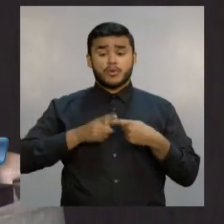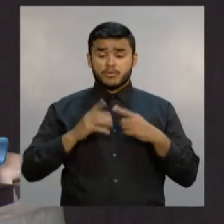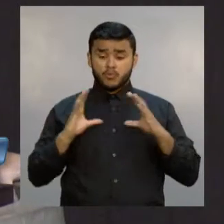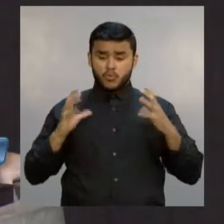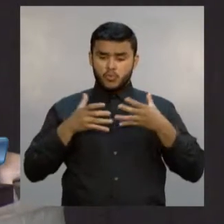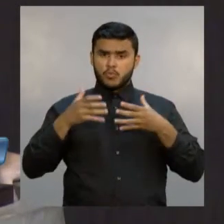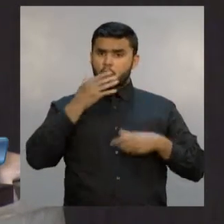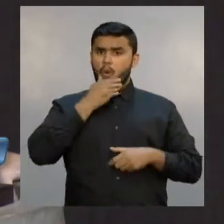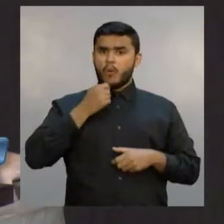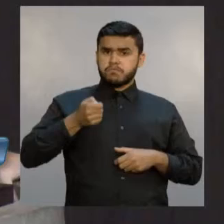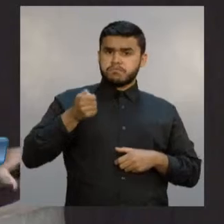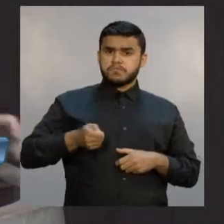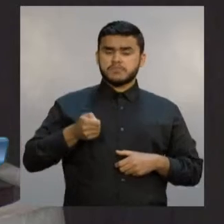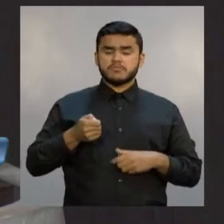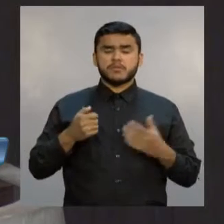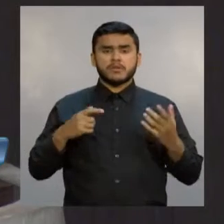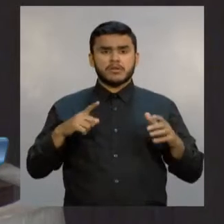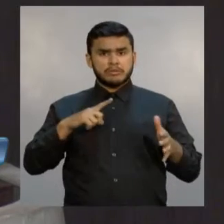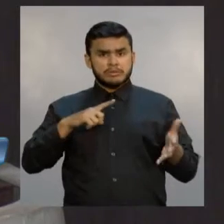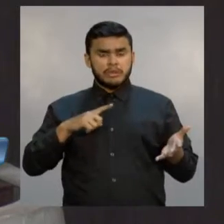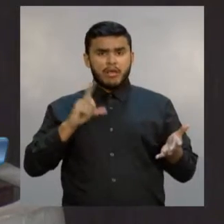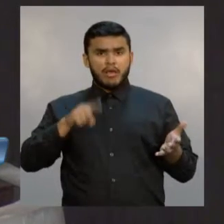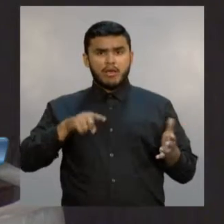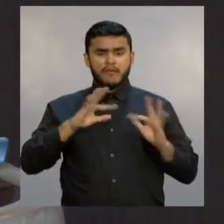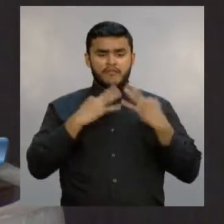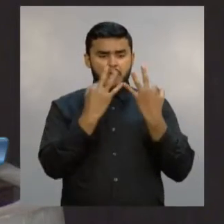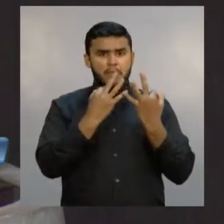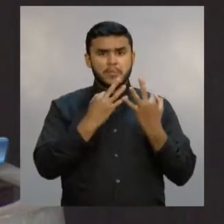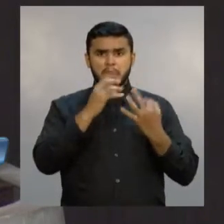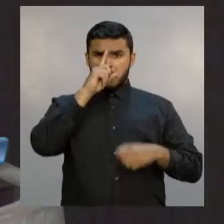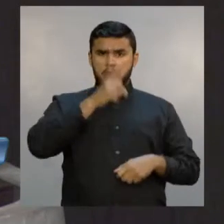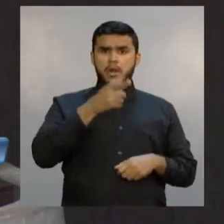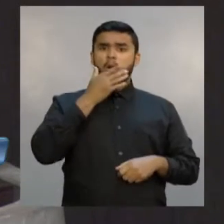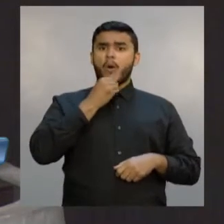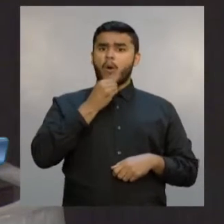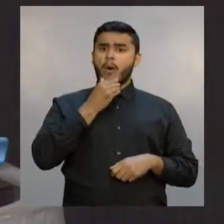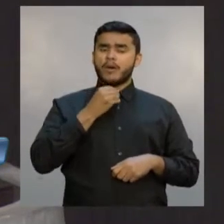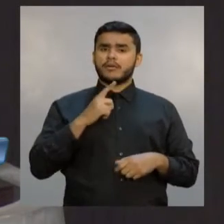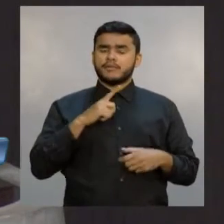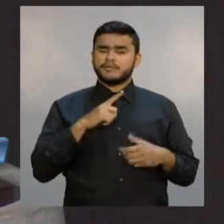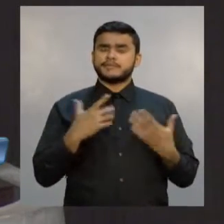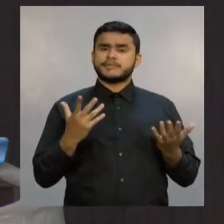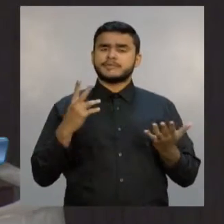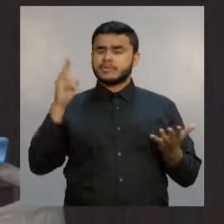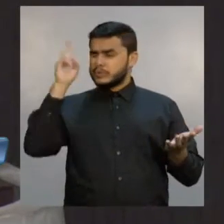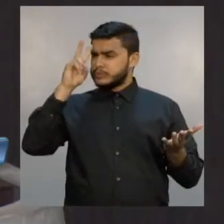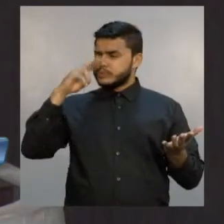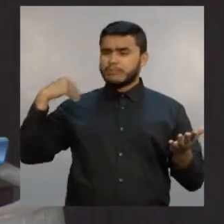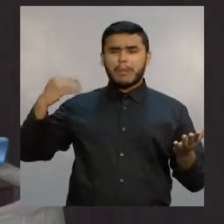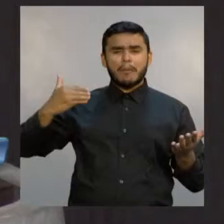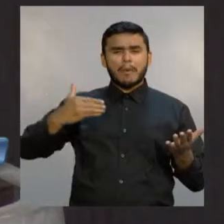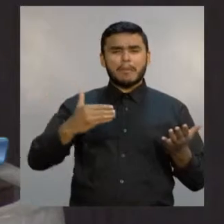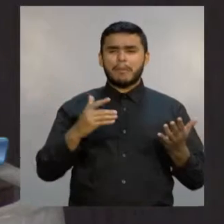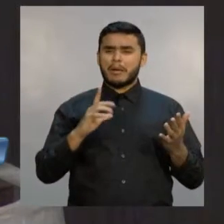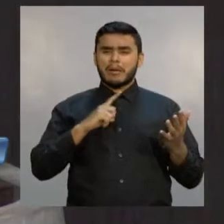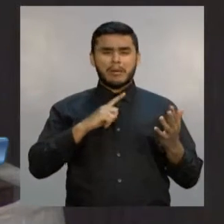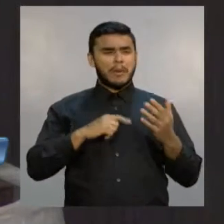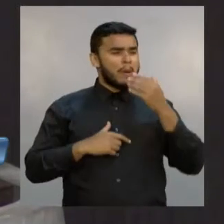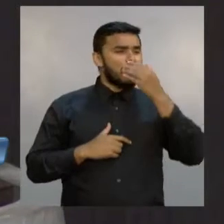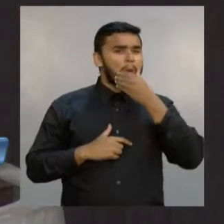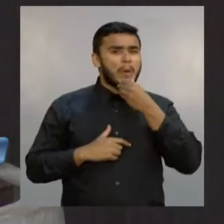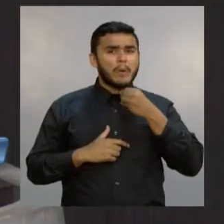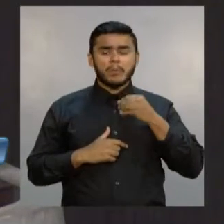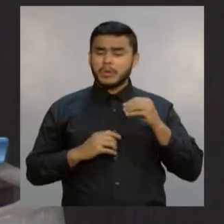colonizadora, e é por isso que é necessário falar de um feminismo decolonial, interseccional,